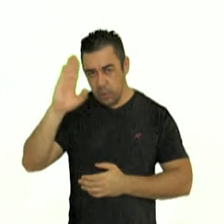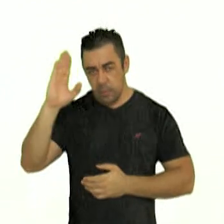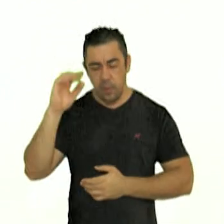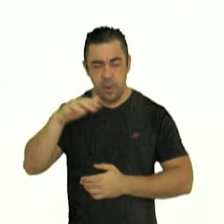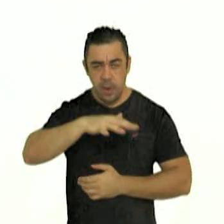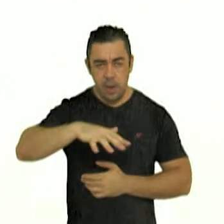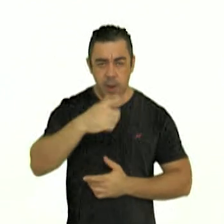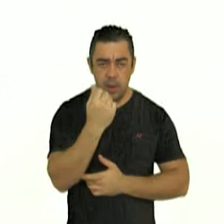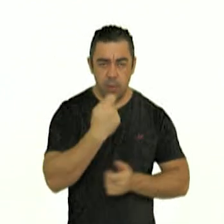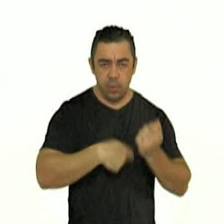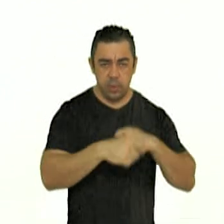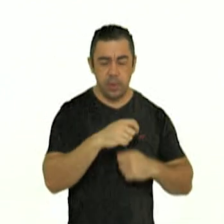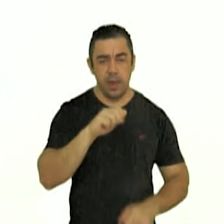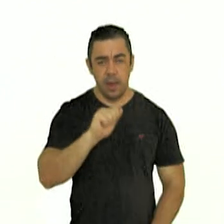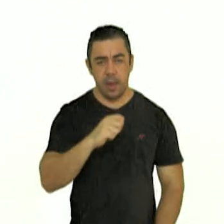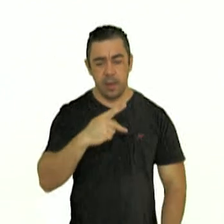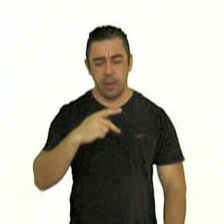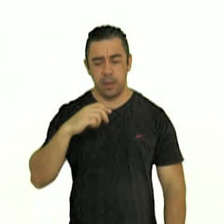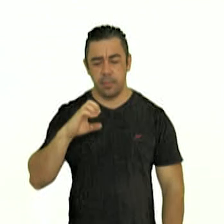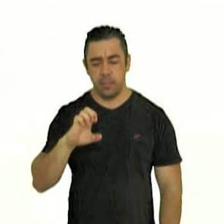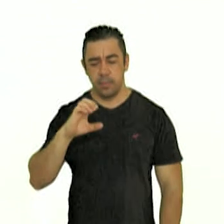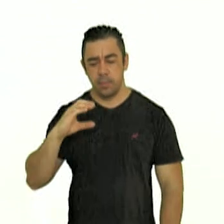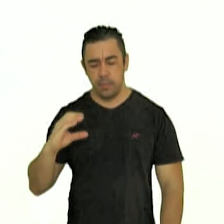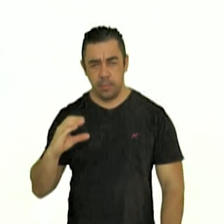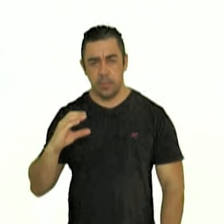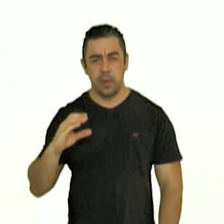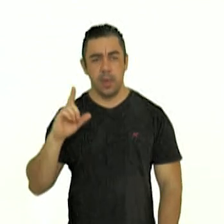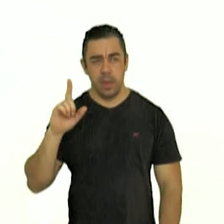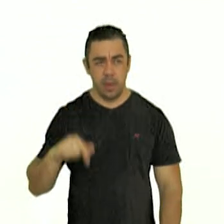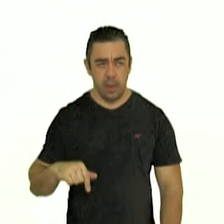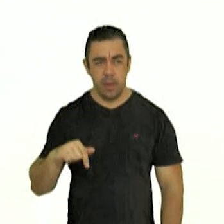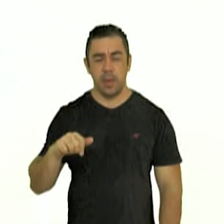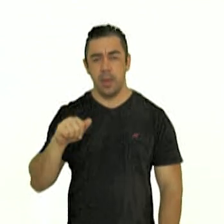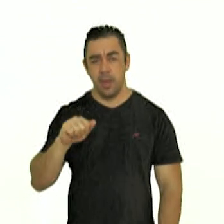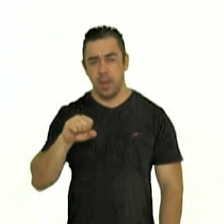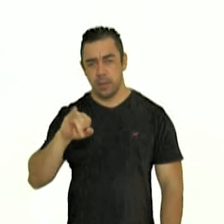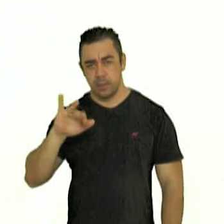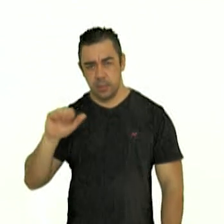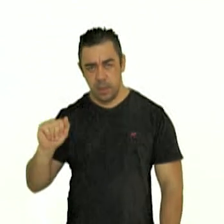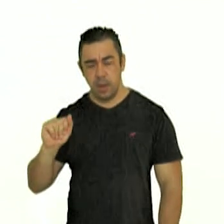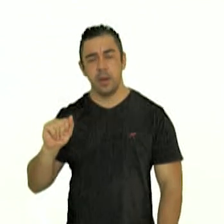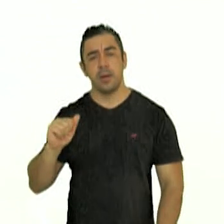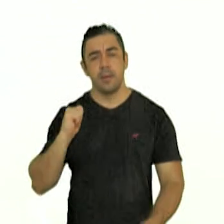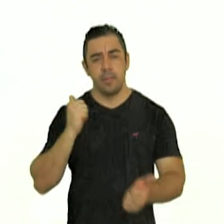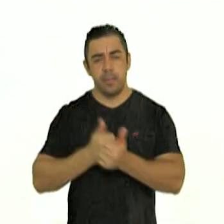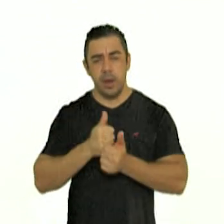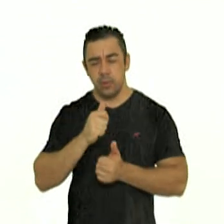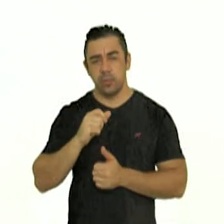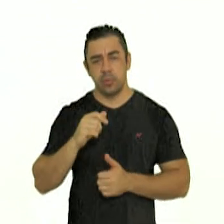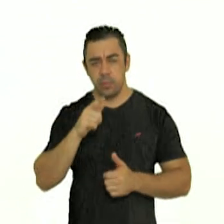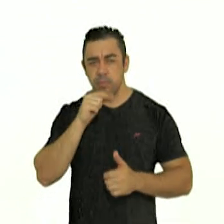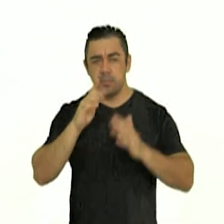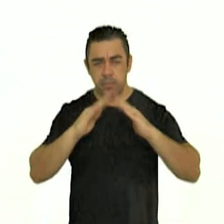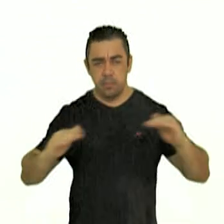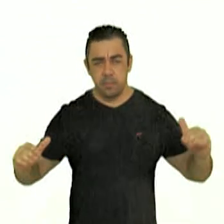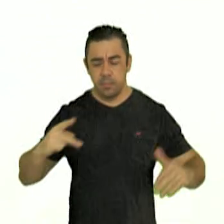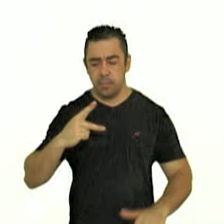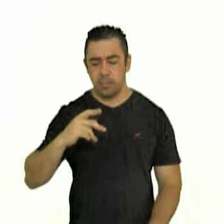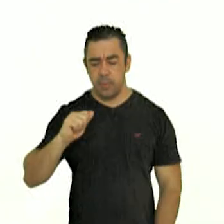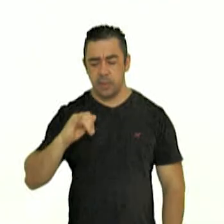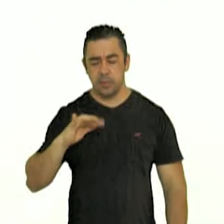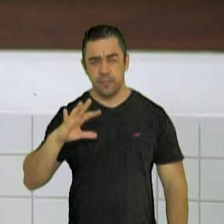também está aliado à APEC, que é essa Cooperação Econômica da Ásia e do Pacífico, mas apenas 3 países lá da Oceania